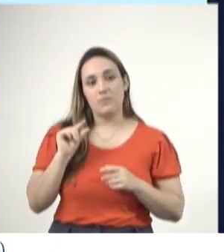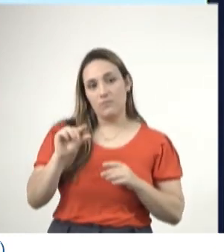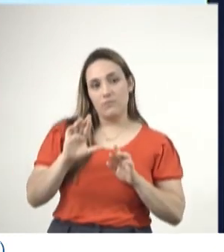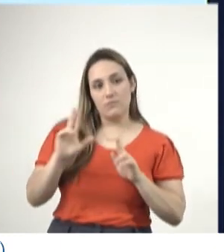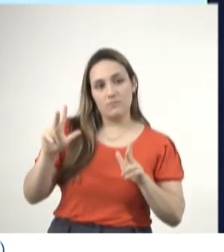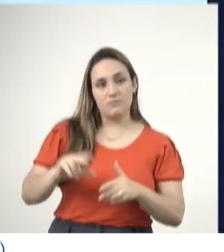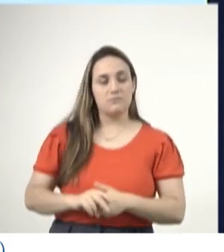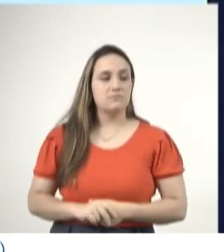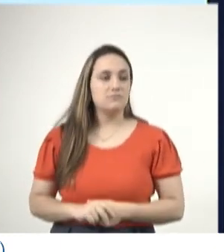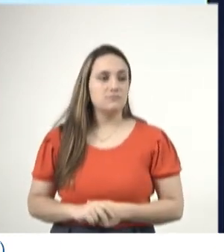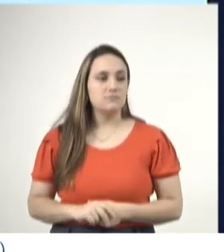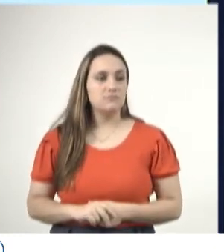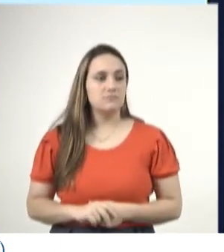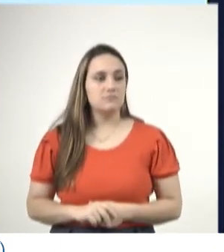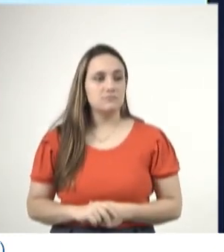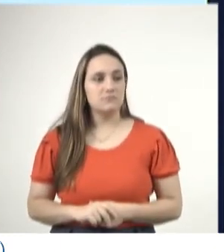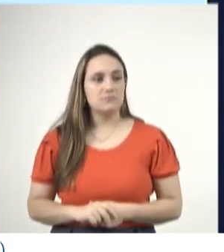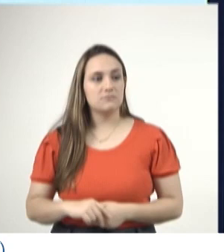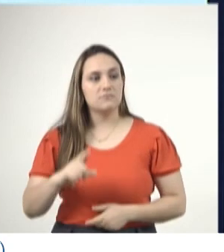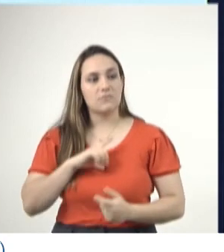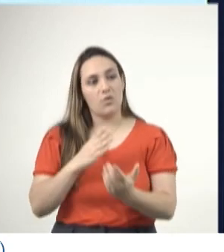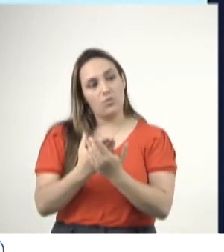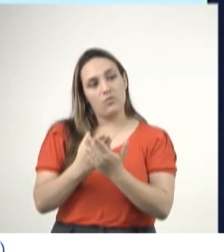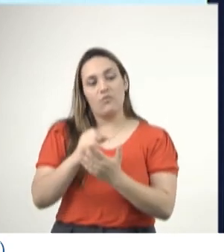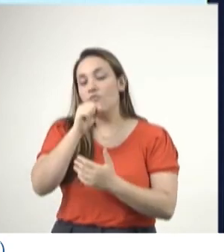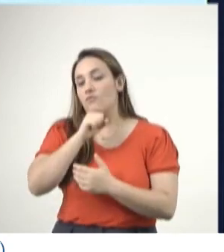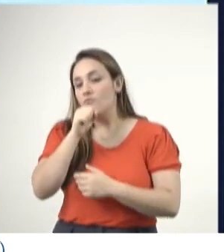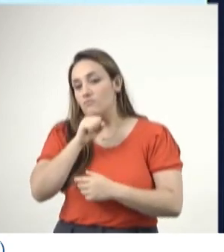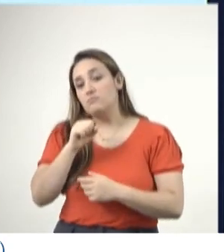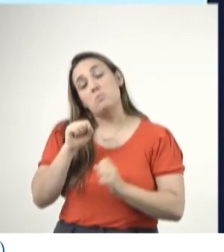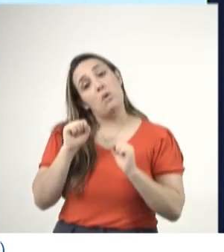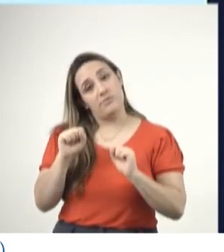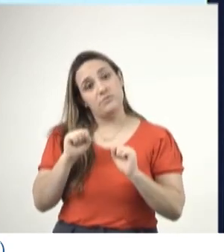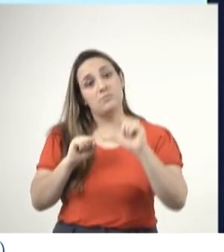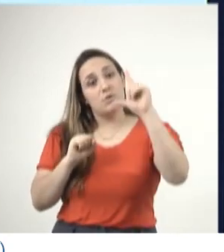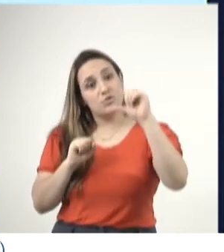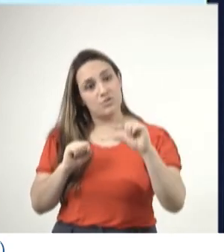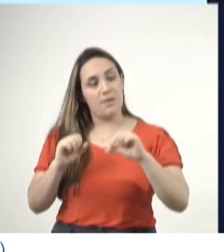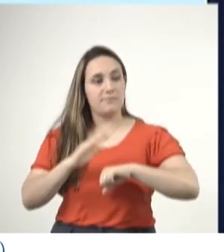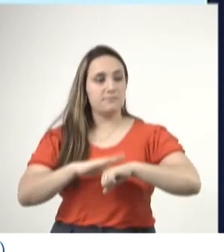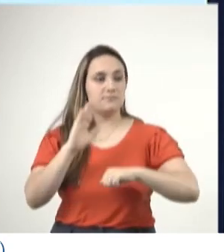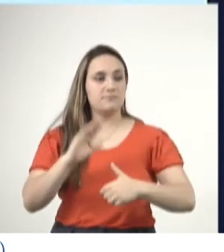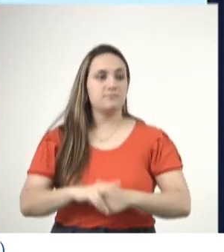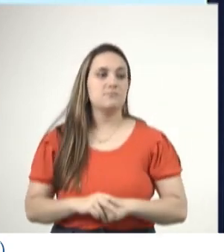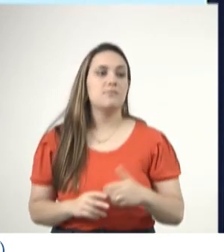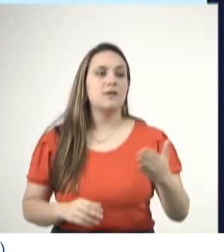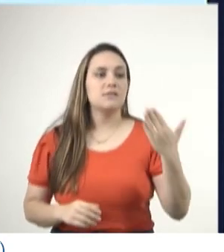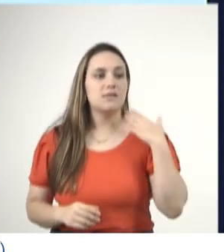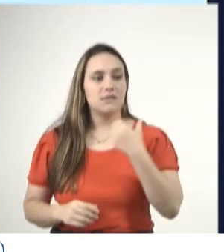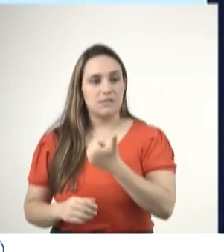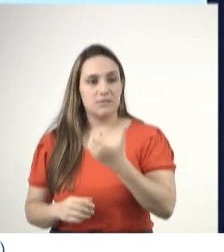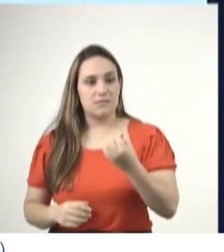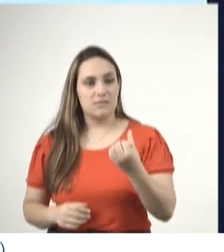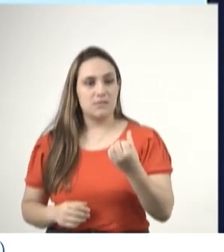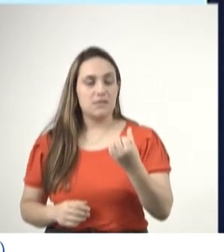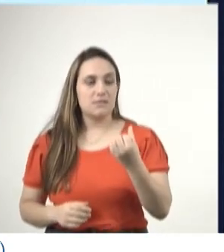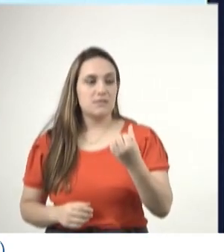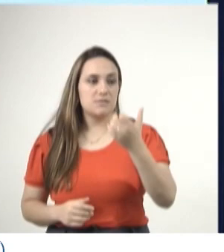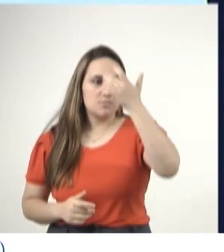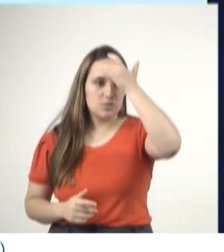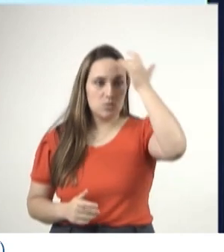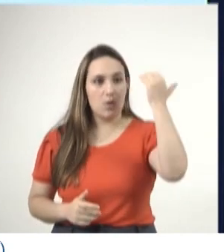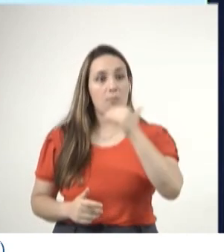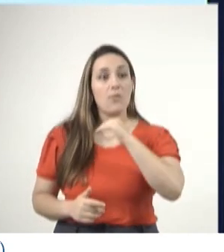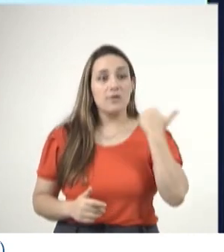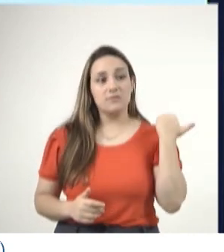é do meu estudo um pouco antigo. Agora, pelo que eu entendi, está mais baixo. O índice era de 16 mortes a cada 100 mil habitantes.